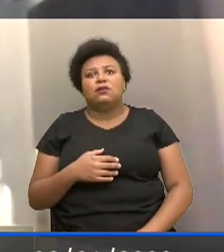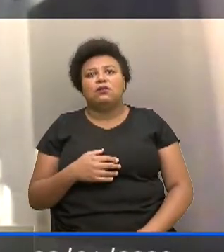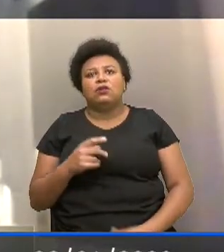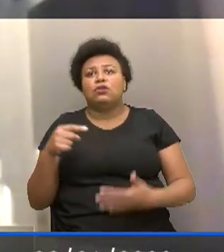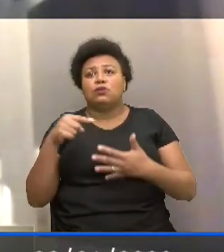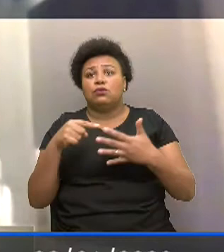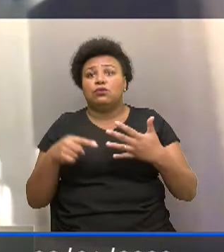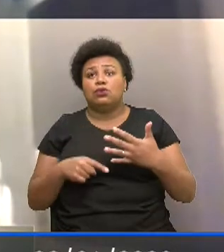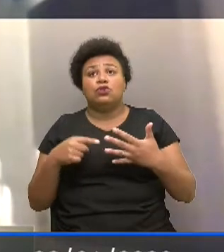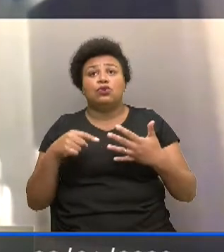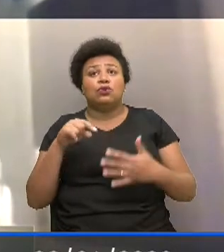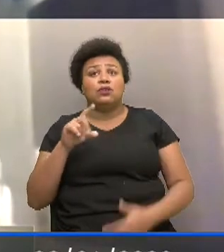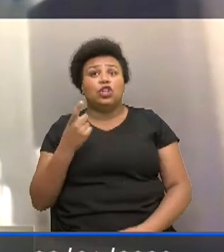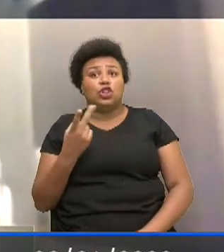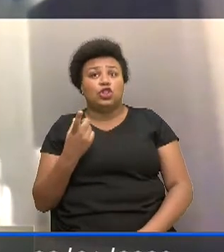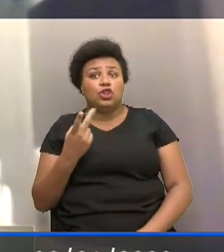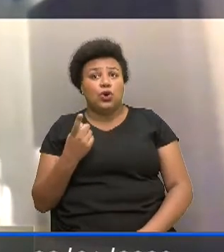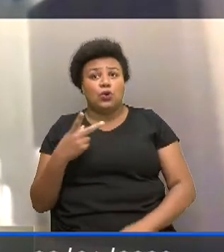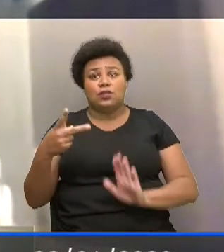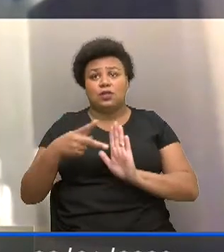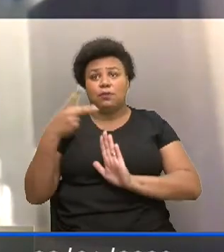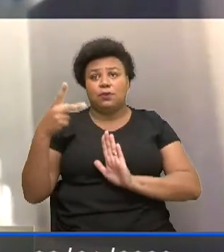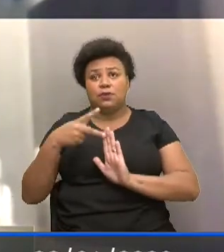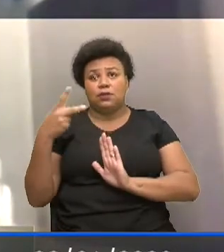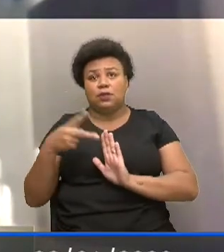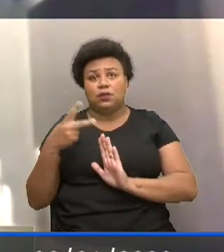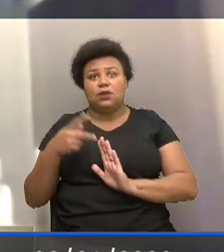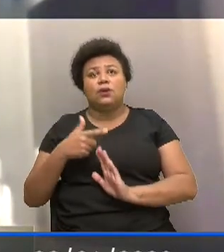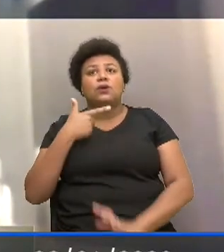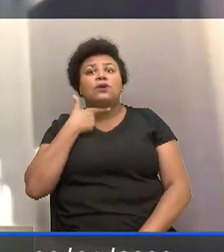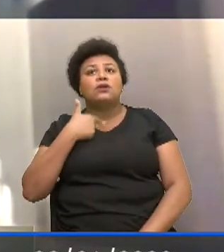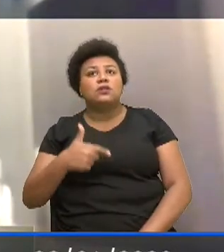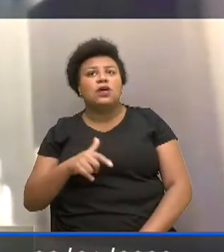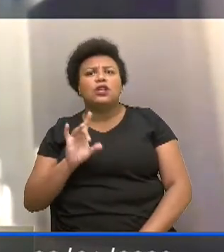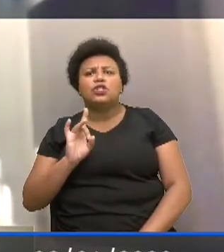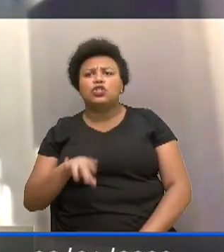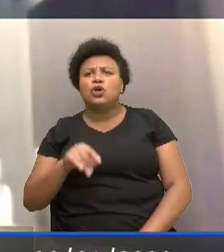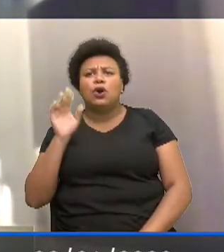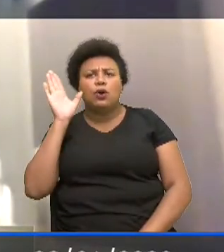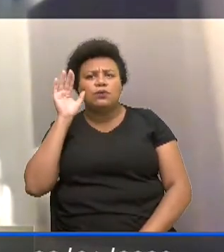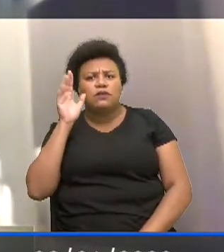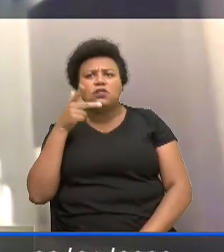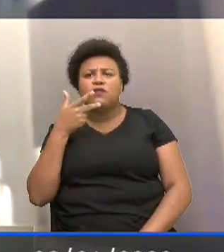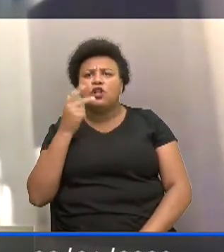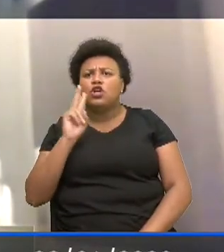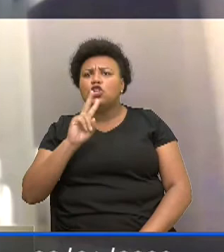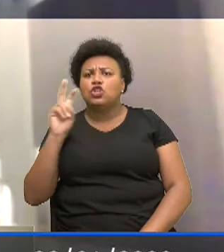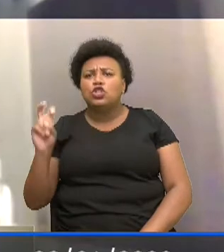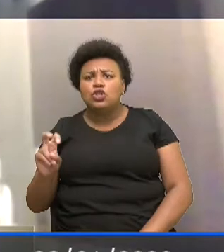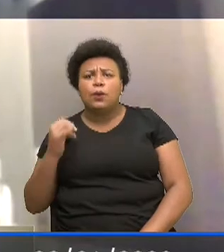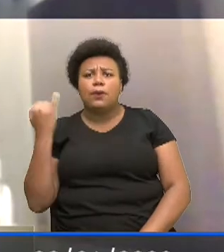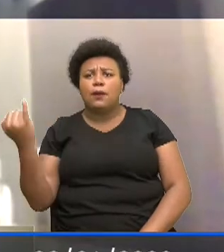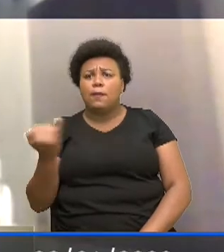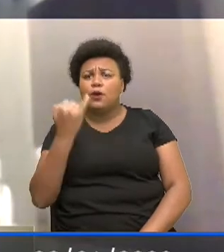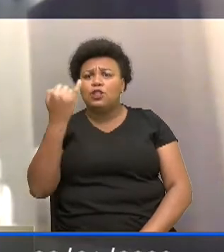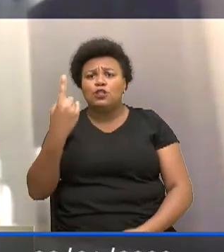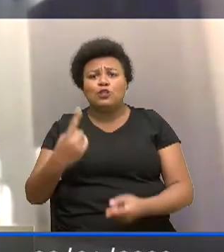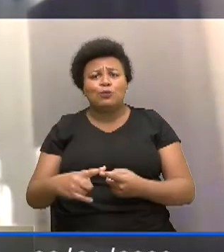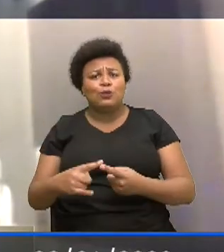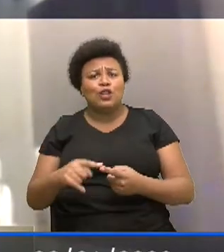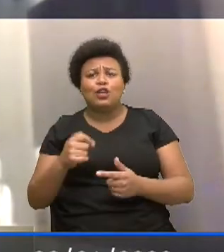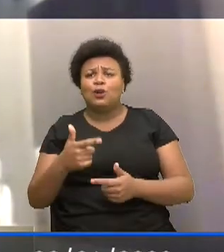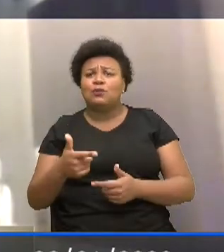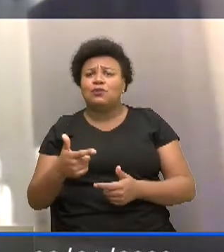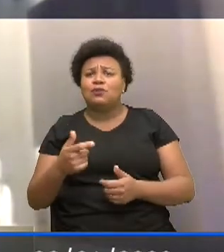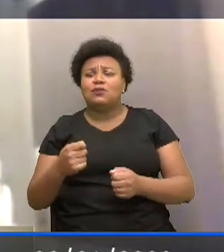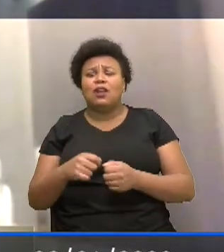que diz respeito ao item 12 da portaria, gostaria só de fazer uma observação quanto à importância, até porque isso não está sendo recomendado